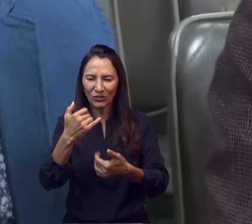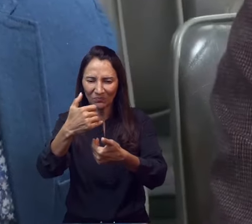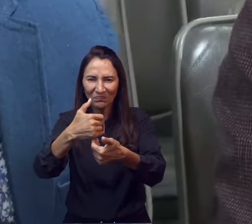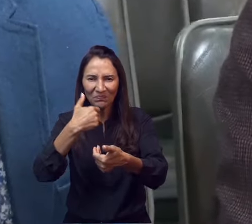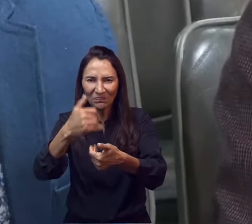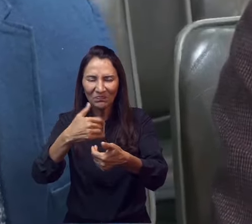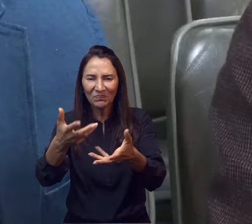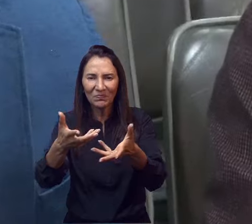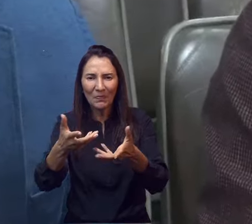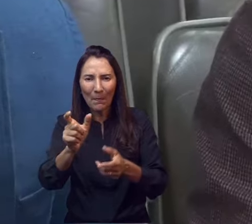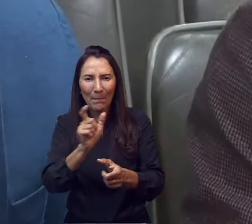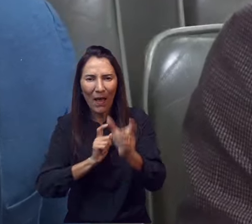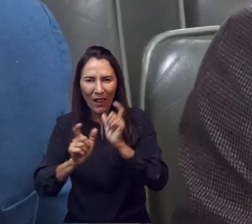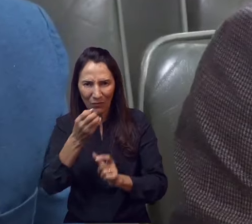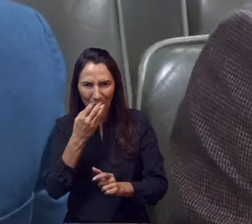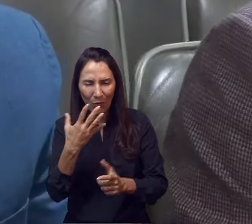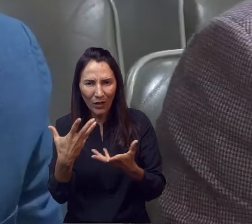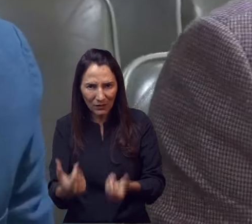boas